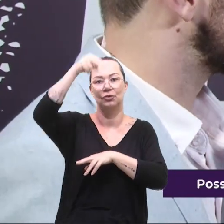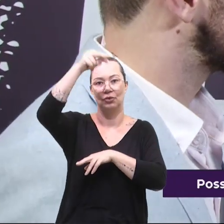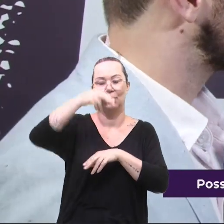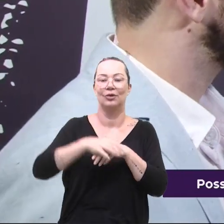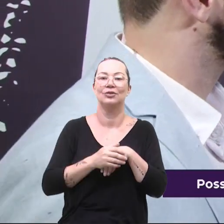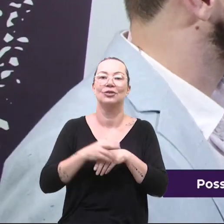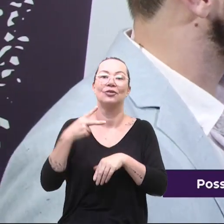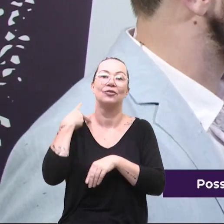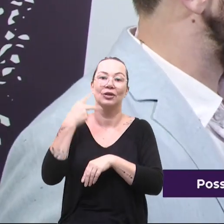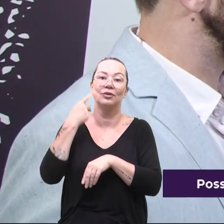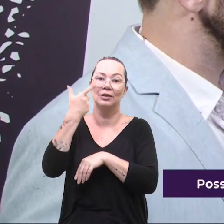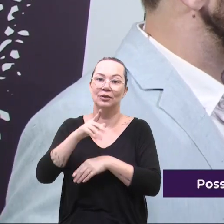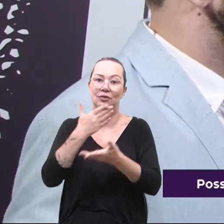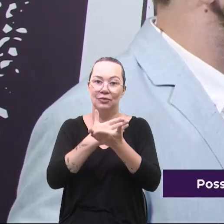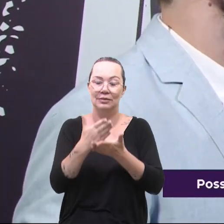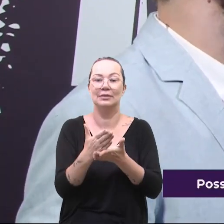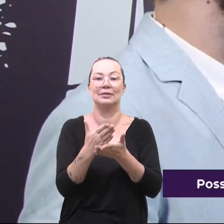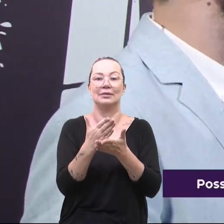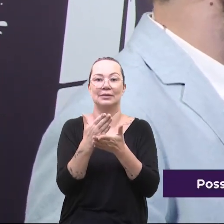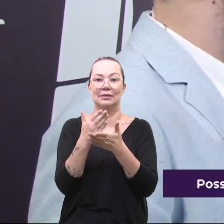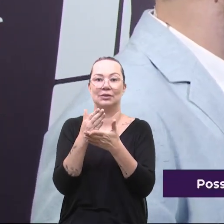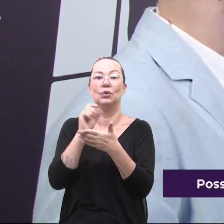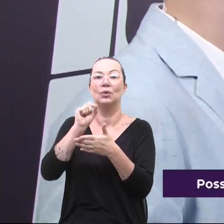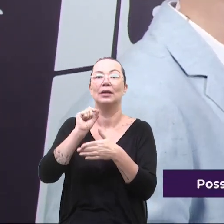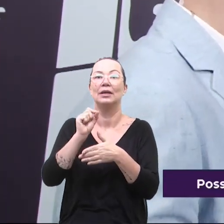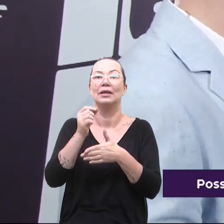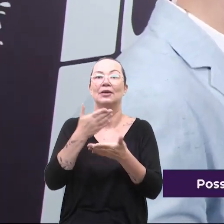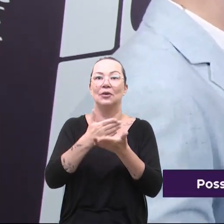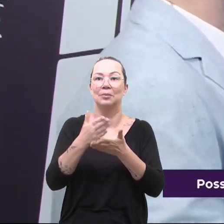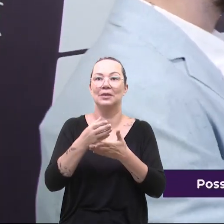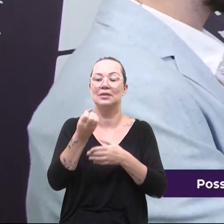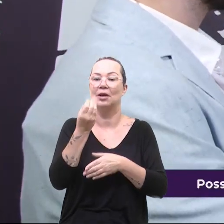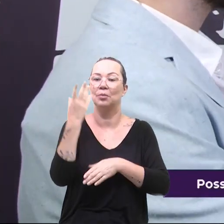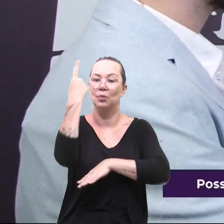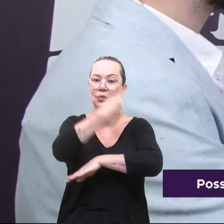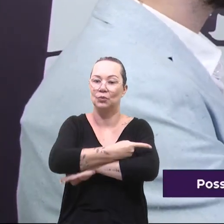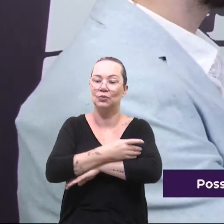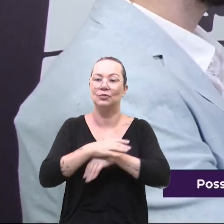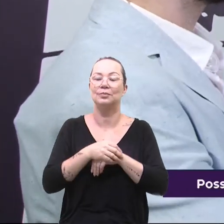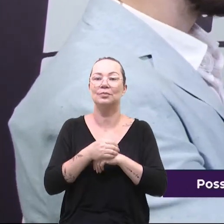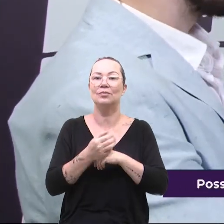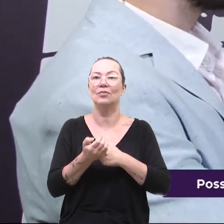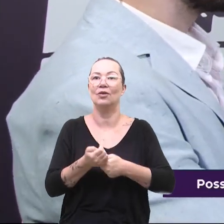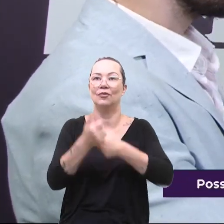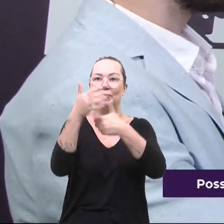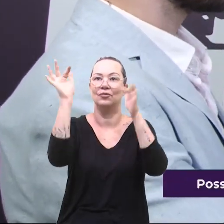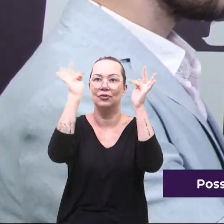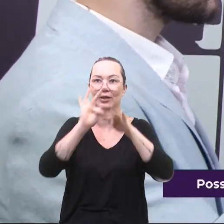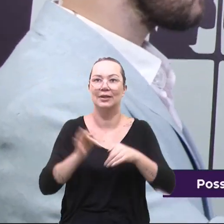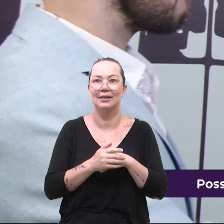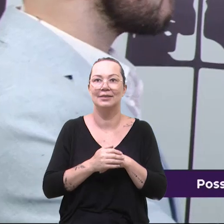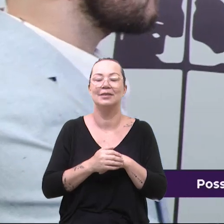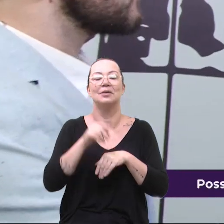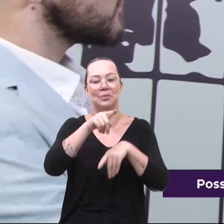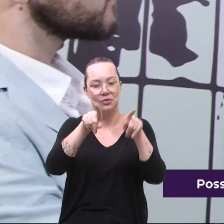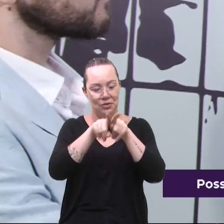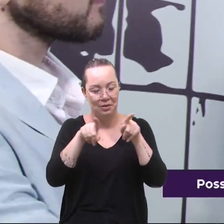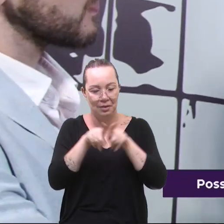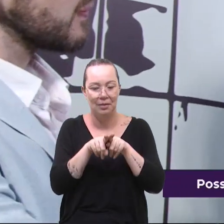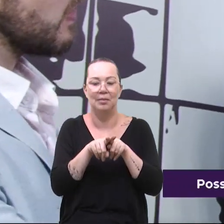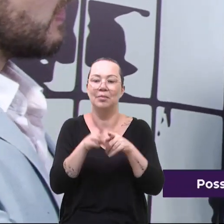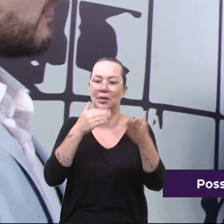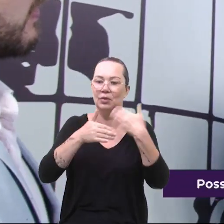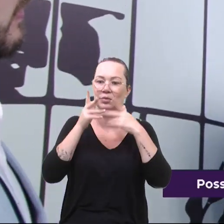um ano se iniciando, de muito trabalho. O que vem pela frente? Bom dia, feliz ano novo. Bom dia, feliz ano novo a ti, a todos os